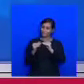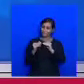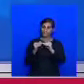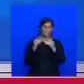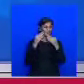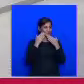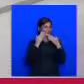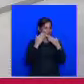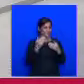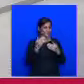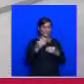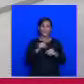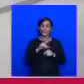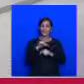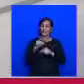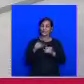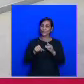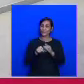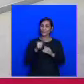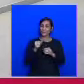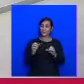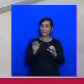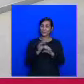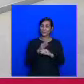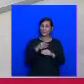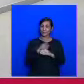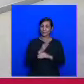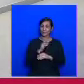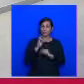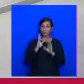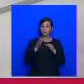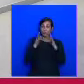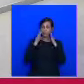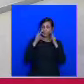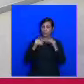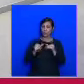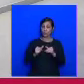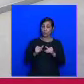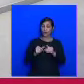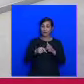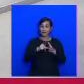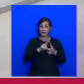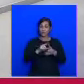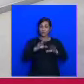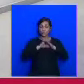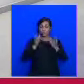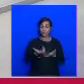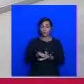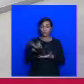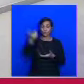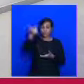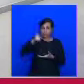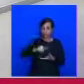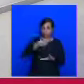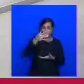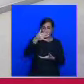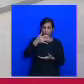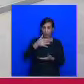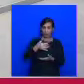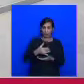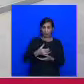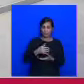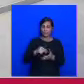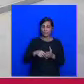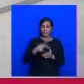Obrigado primeiro sorteio realizado validado conforme explicamos o globo será reabastecido para o segundo sorteio da Dupla